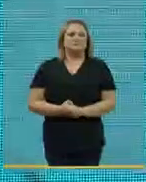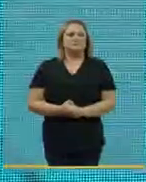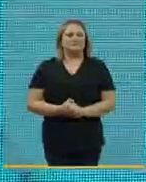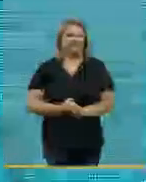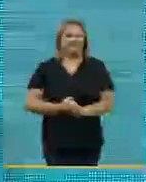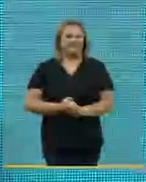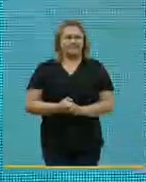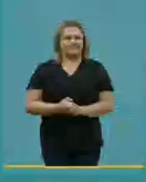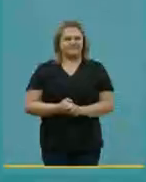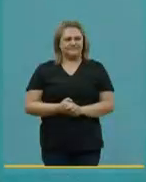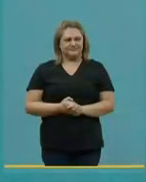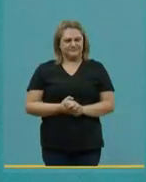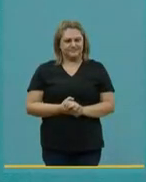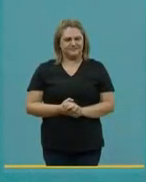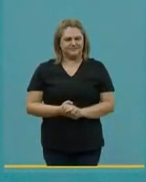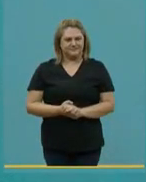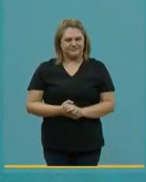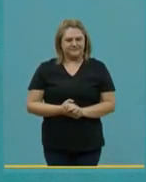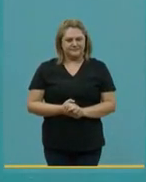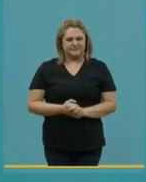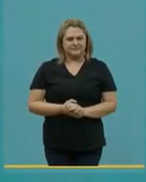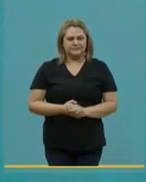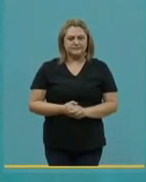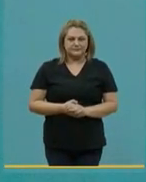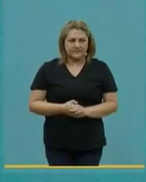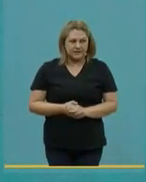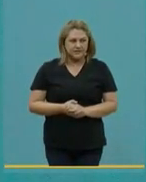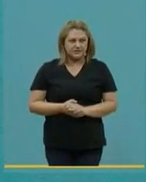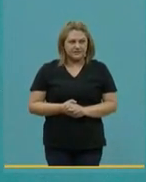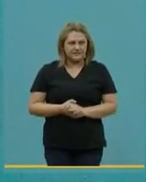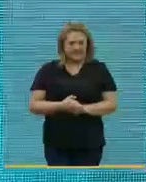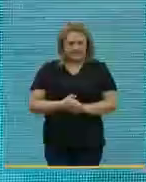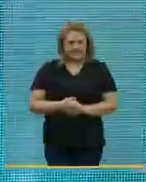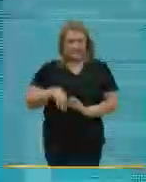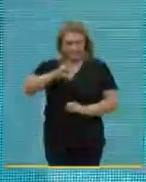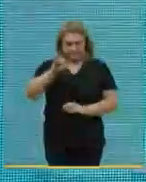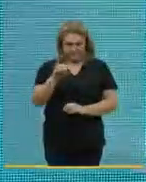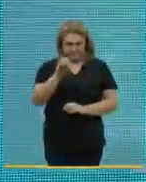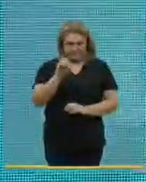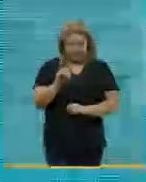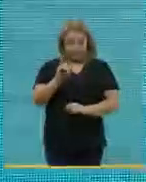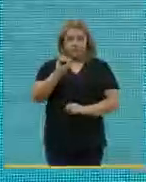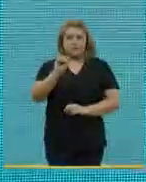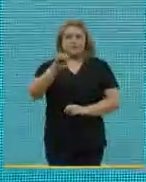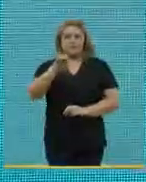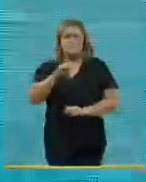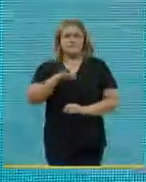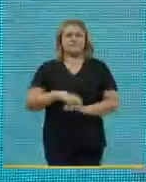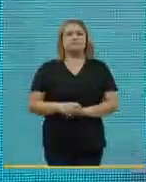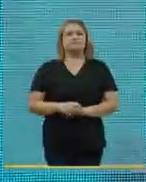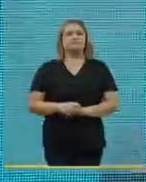responder será josé maria trindade da rede vida e ele fará a pergunta para